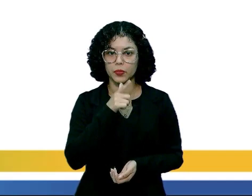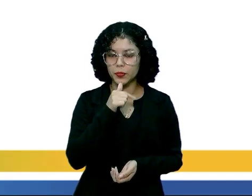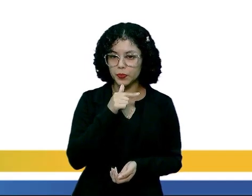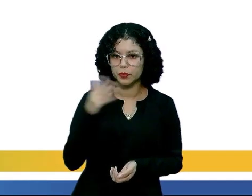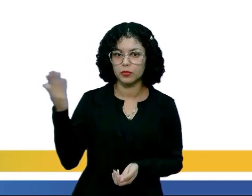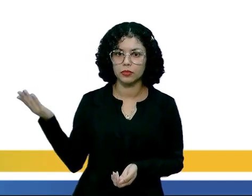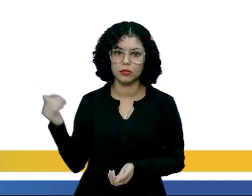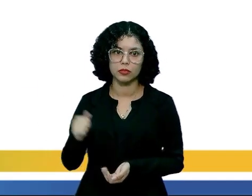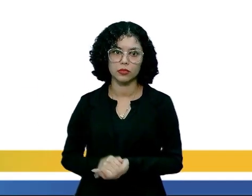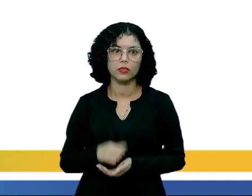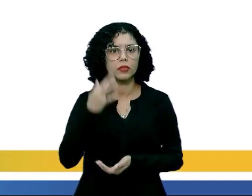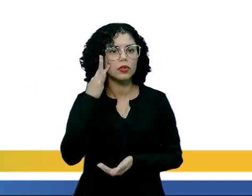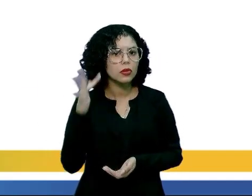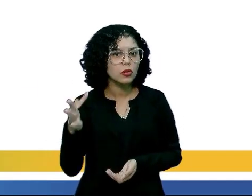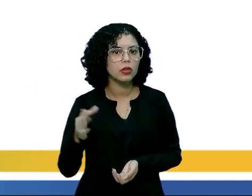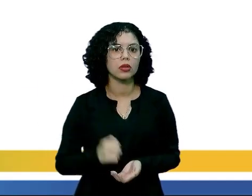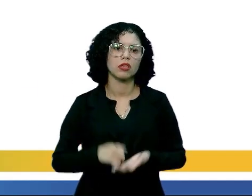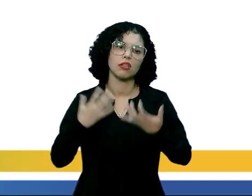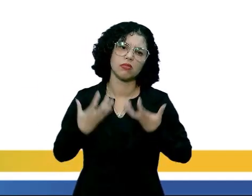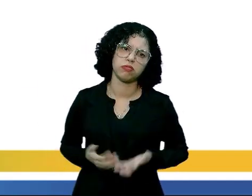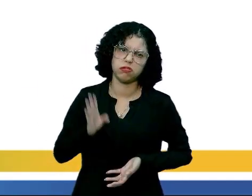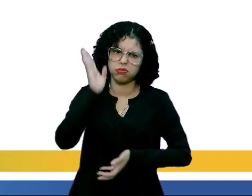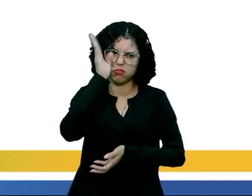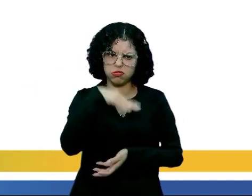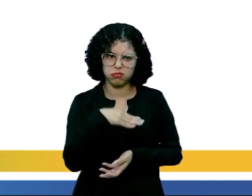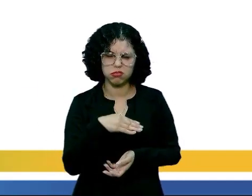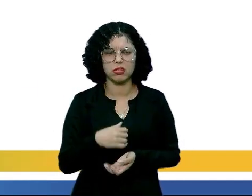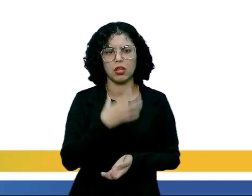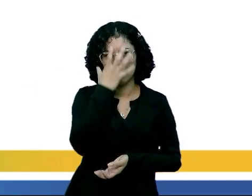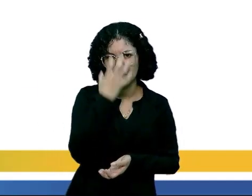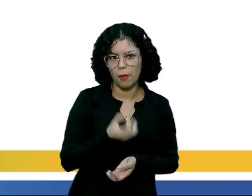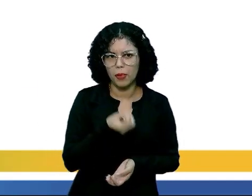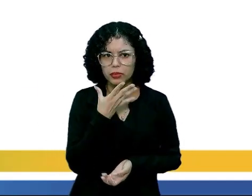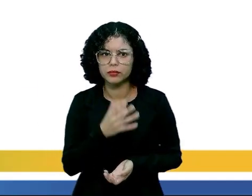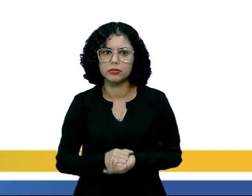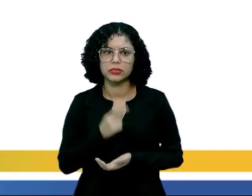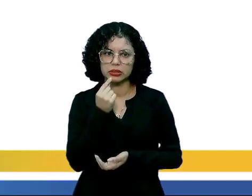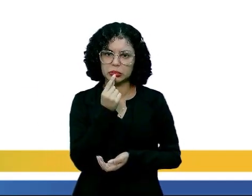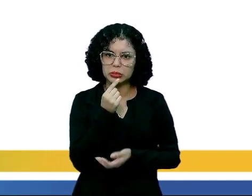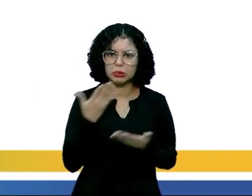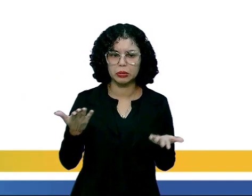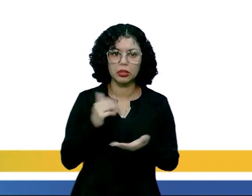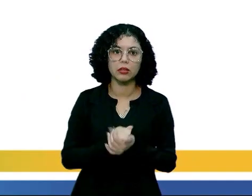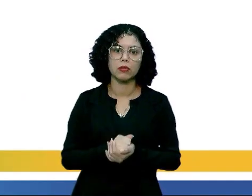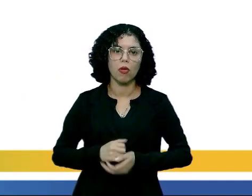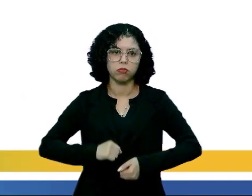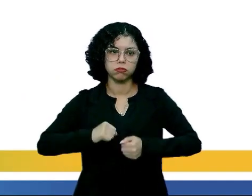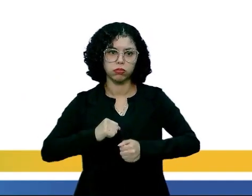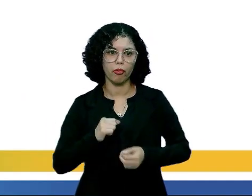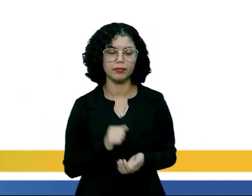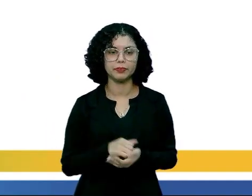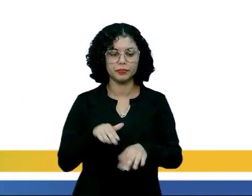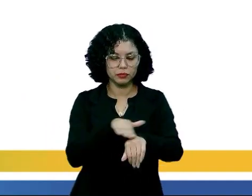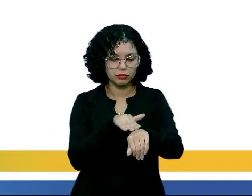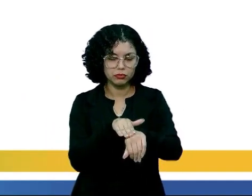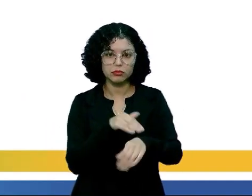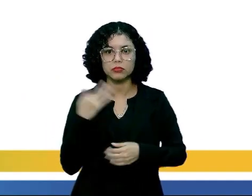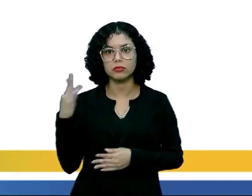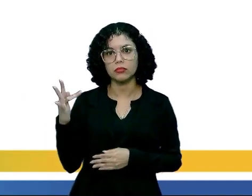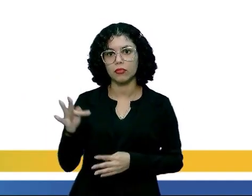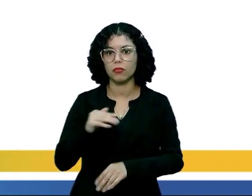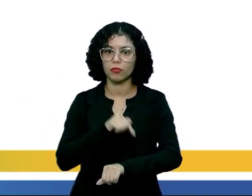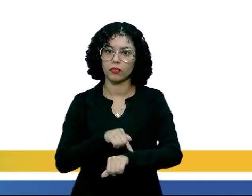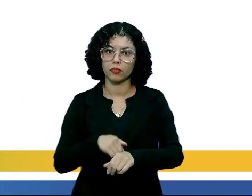bebendo água vê aí tá com dor de cabeça tá com cansaço mau humor boca seca inchaço pele seca dor nas